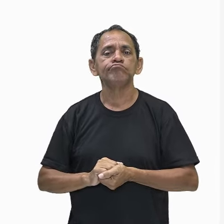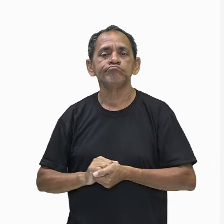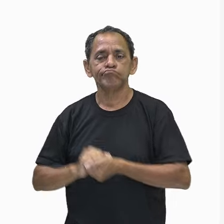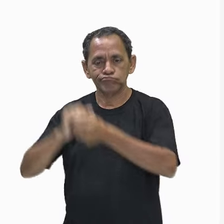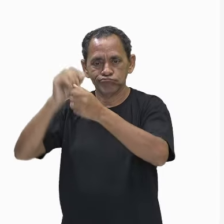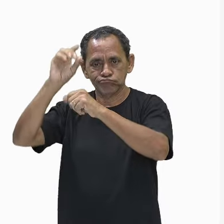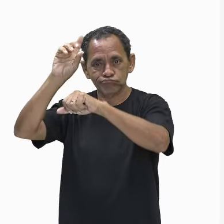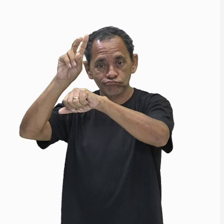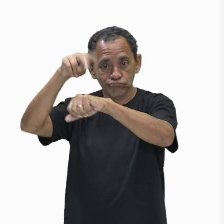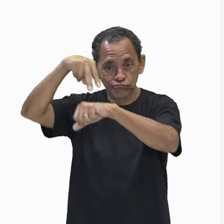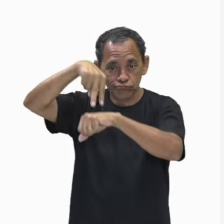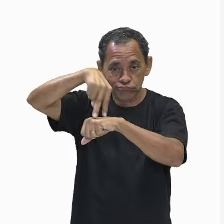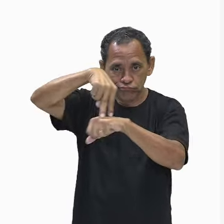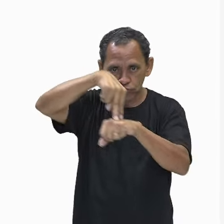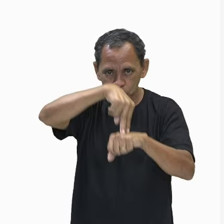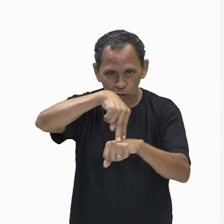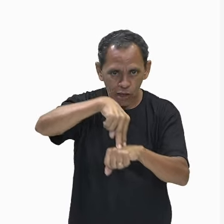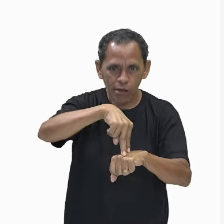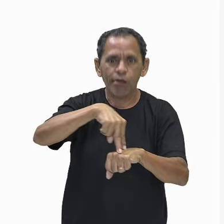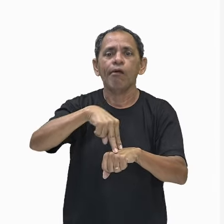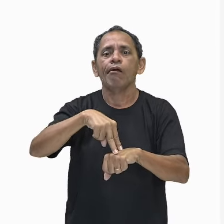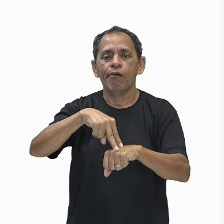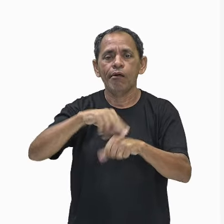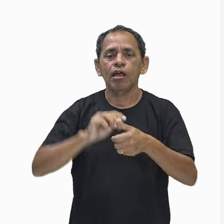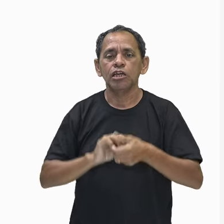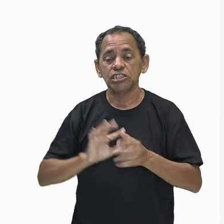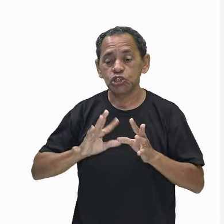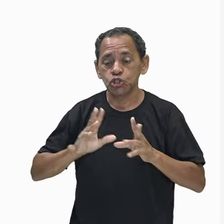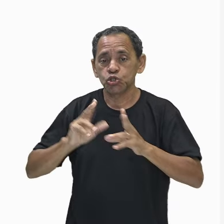uma redenção para todos aqueles que